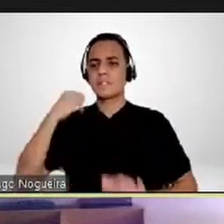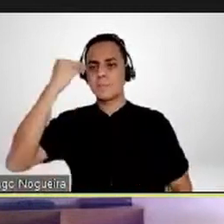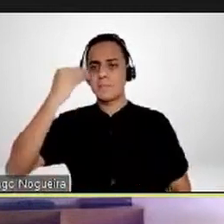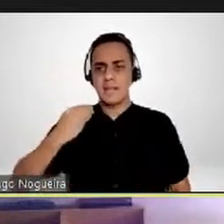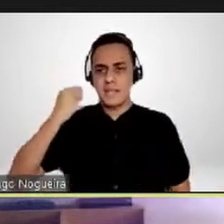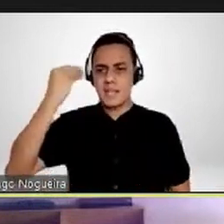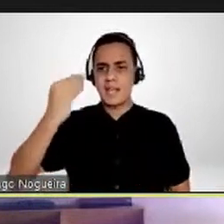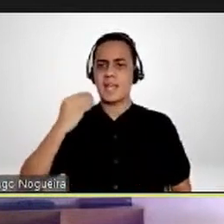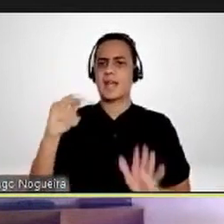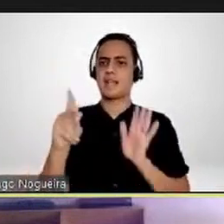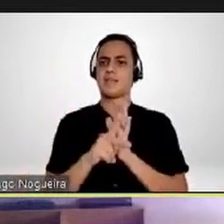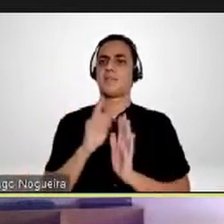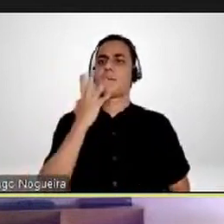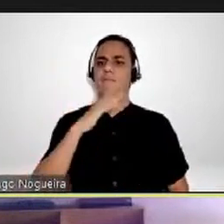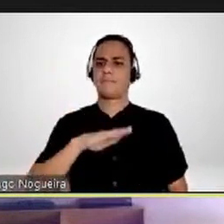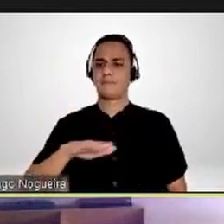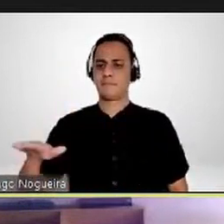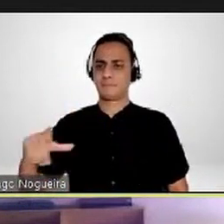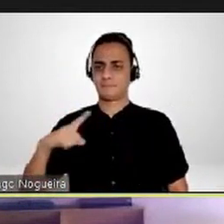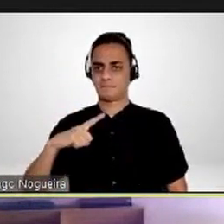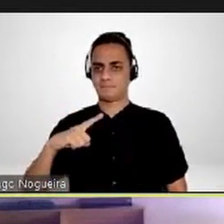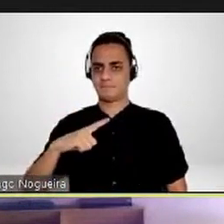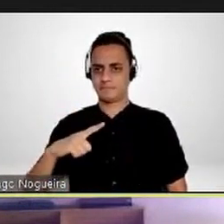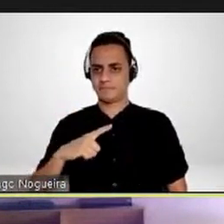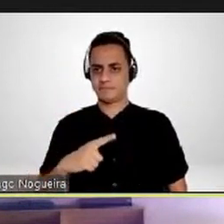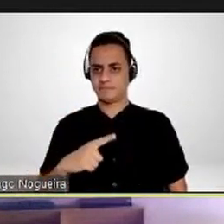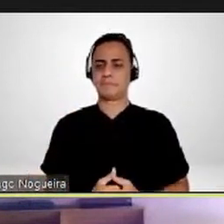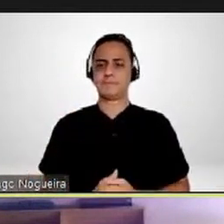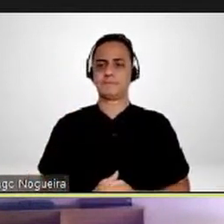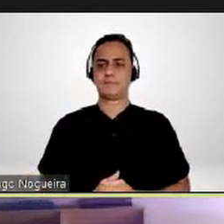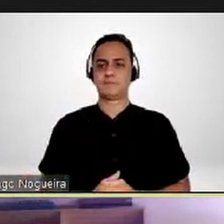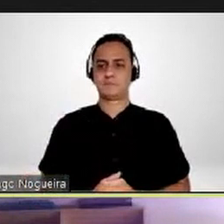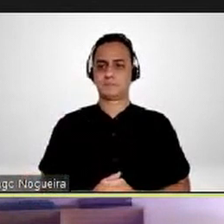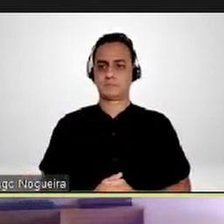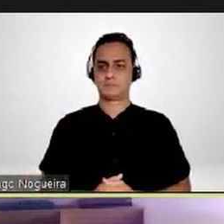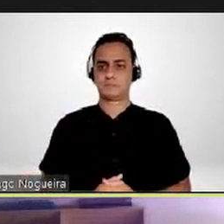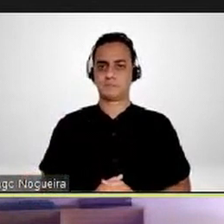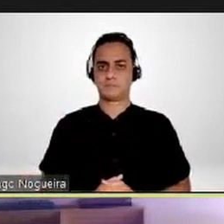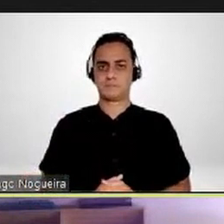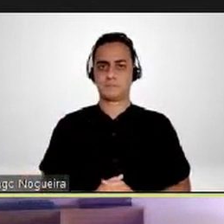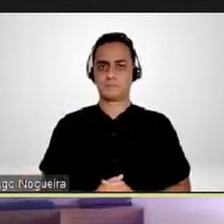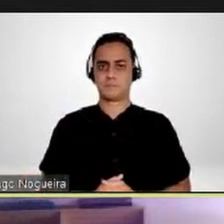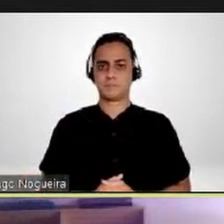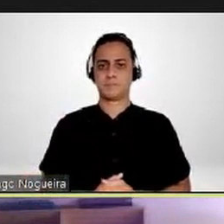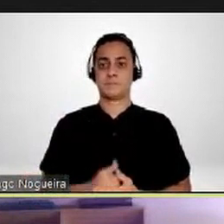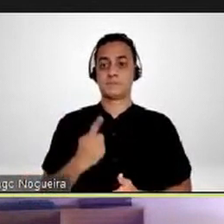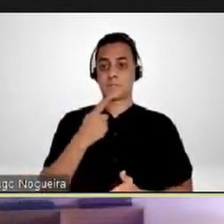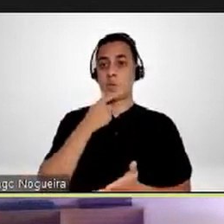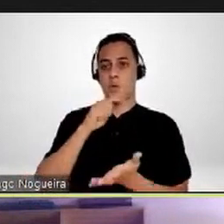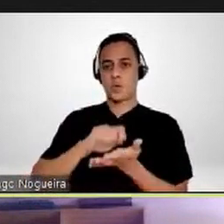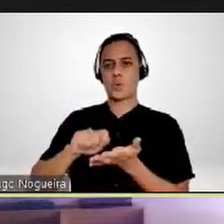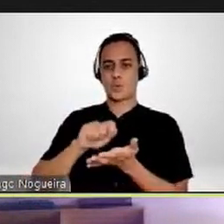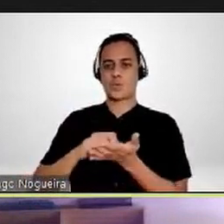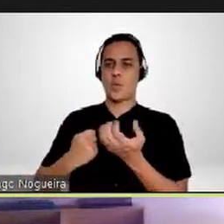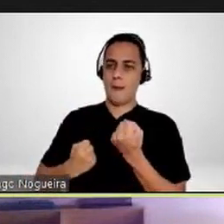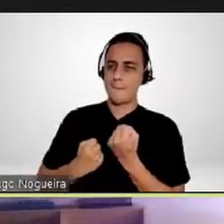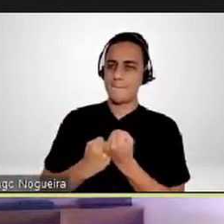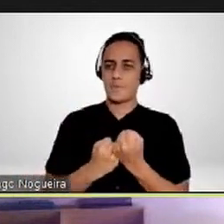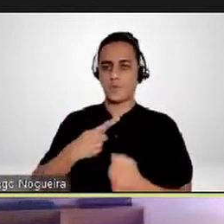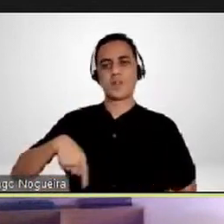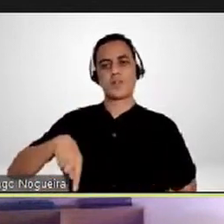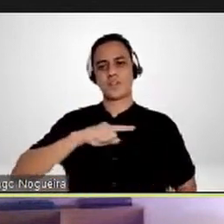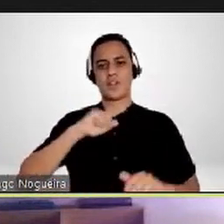experiências que as crianças percorrem? Pode passar. Bom, um dos autores que nos deu suporte para a